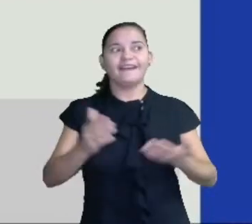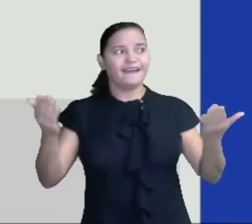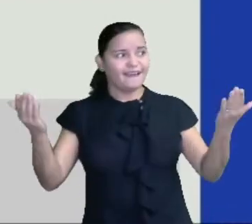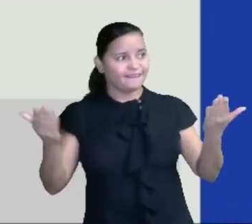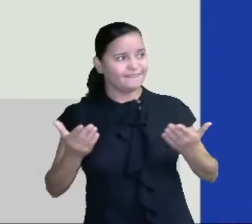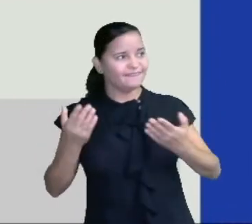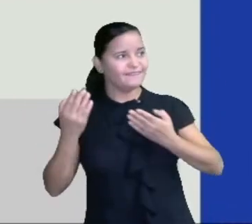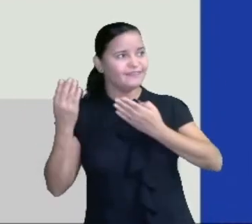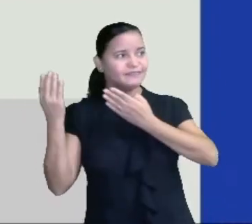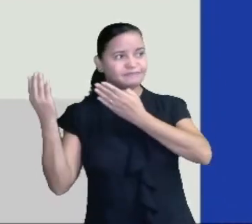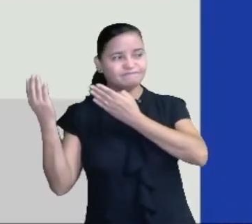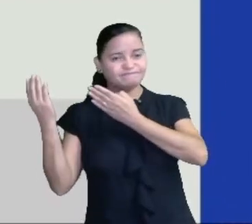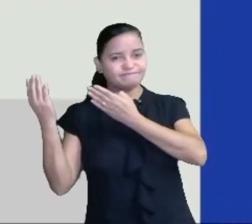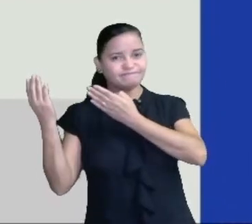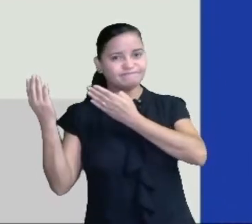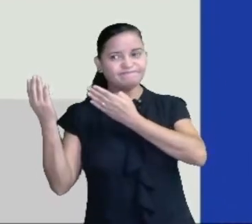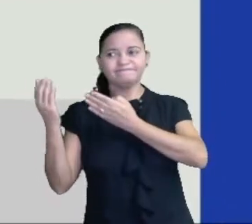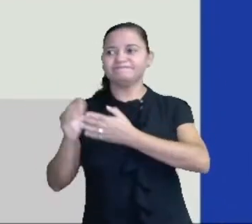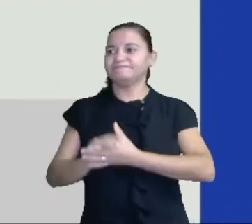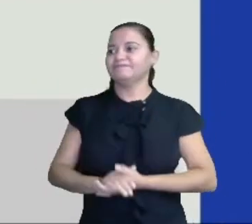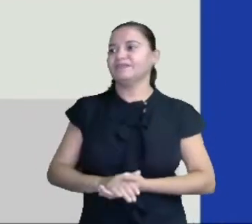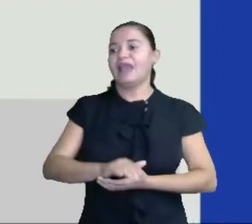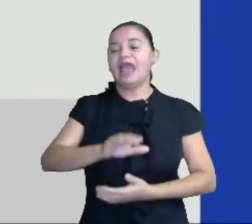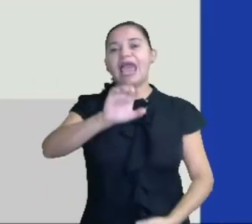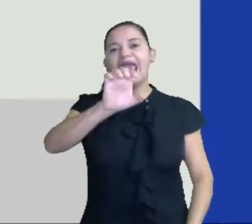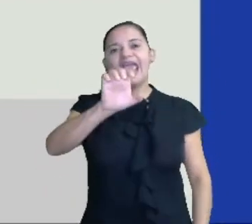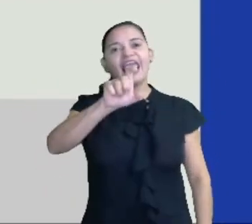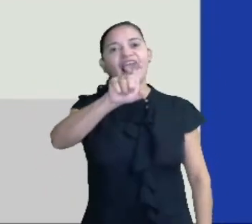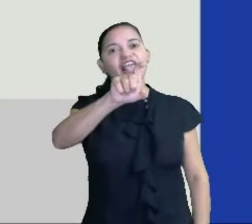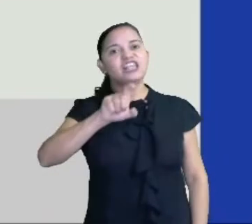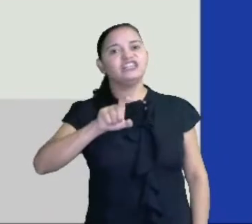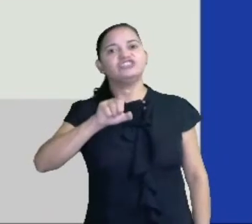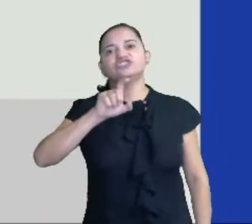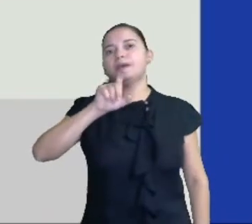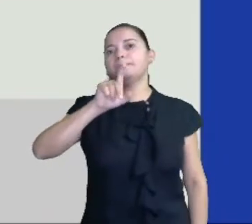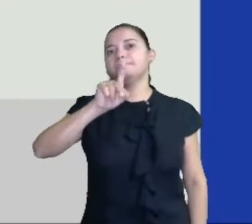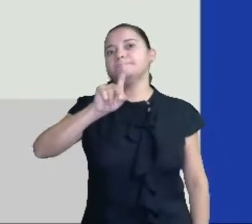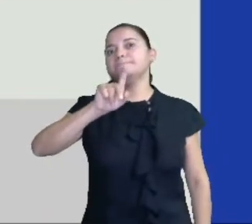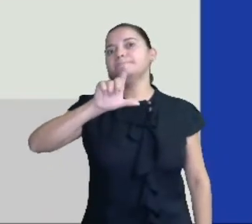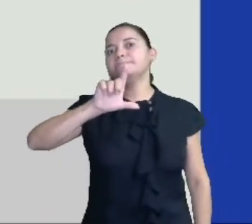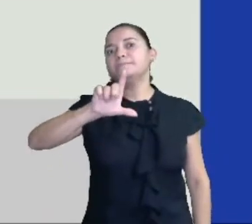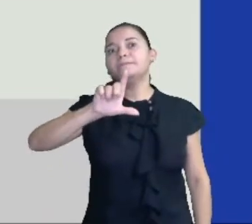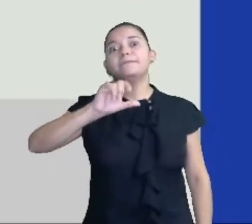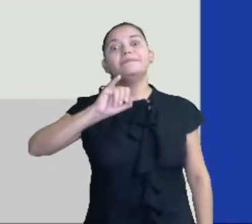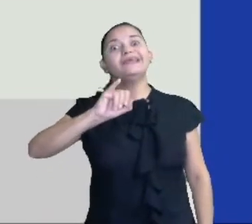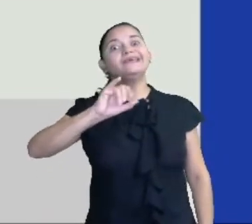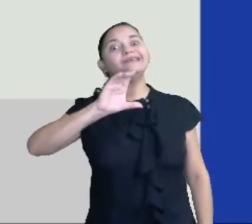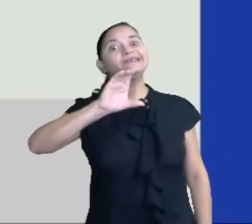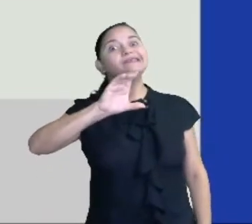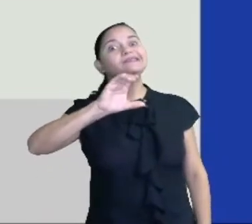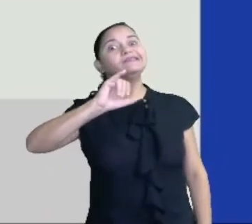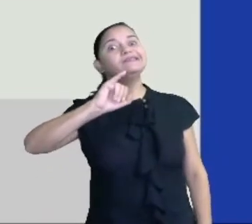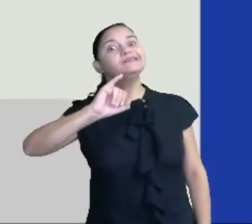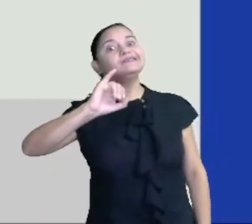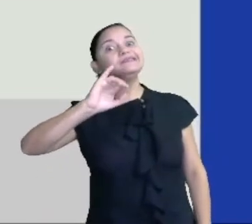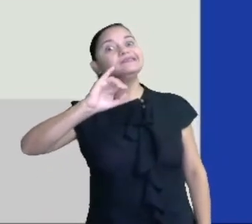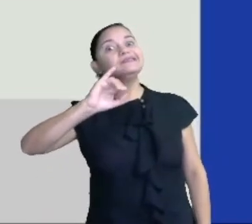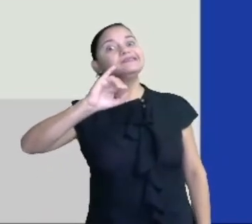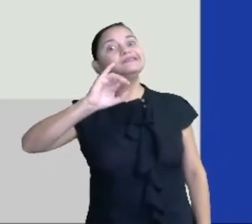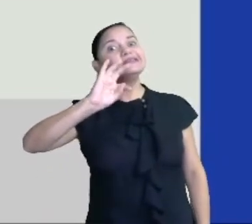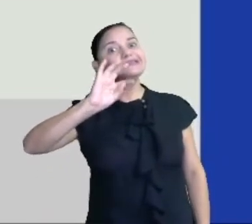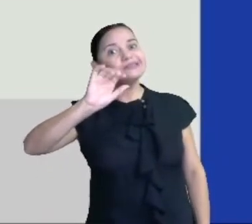As informações explícitas são aquelas que podem ser percebidas na superfície de um